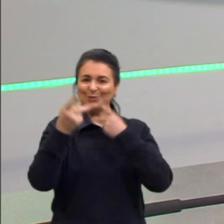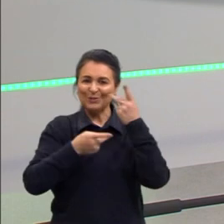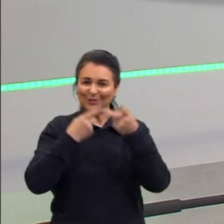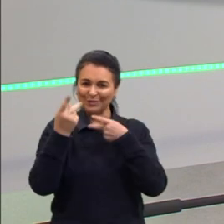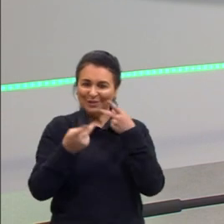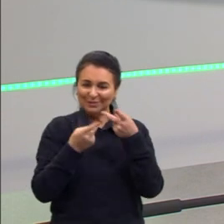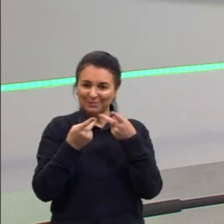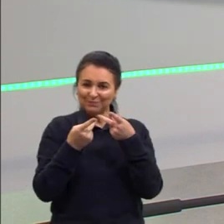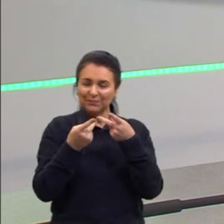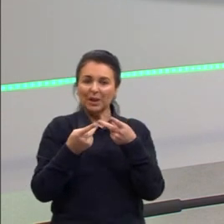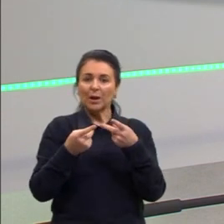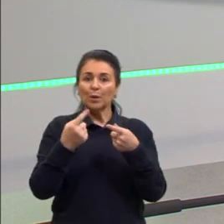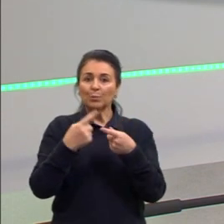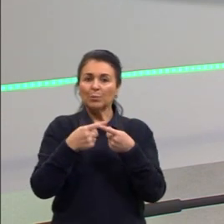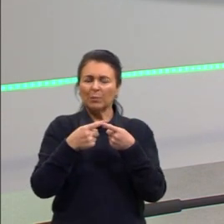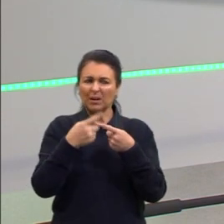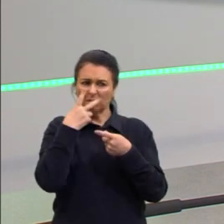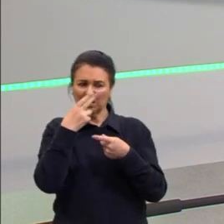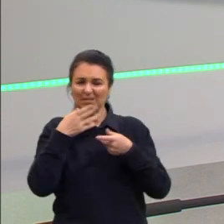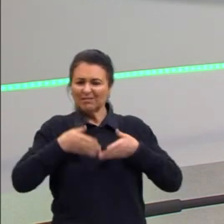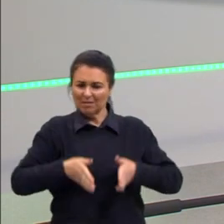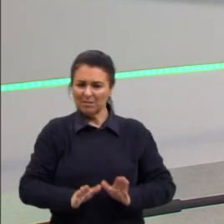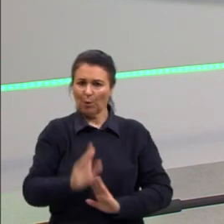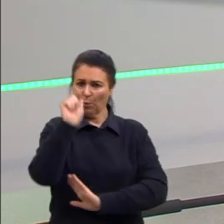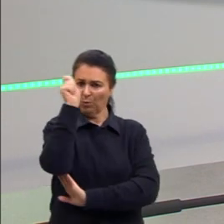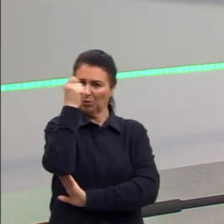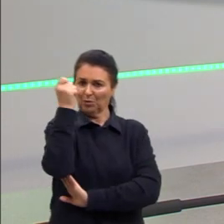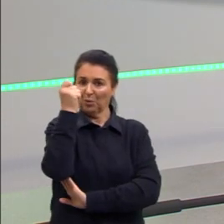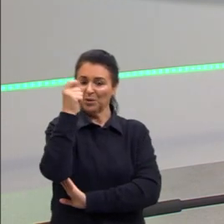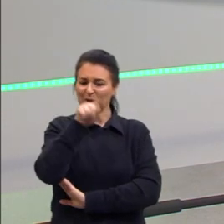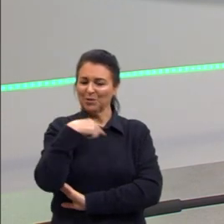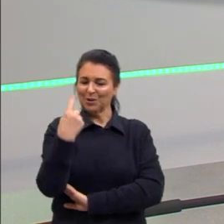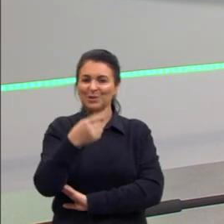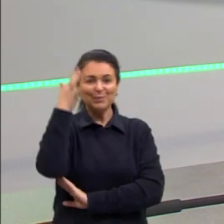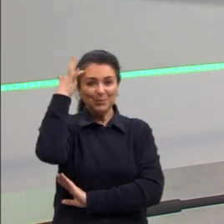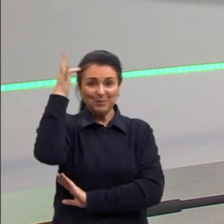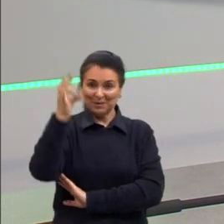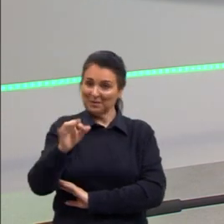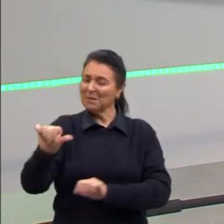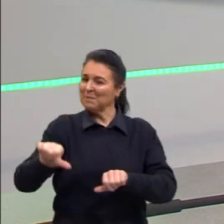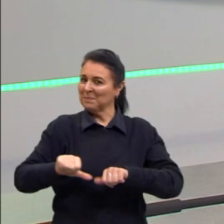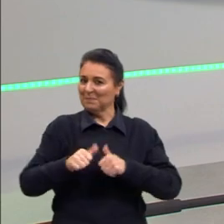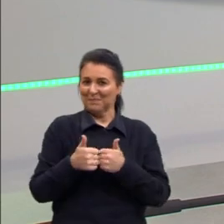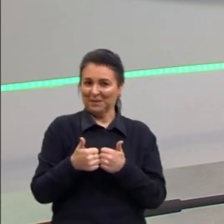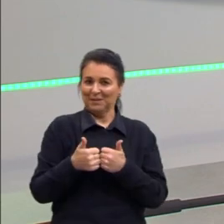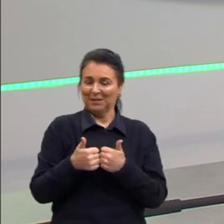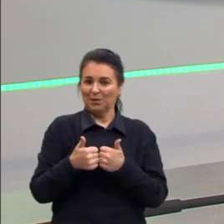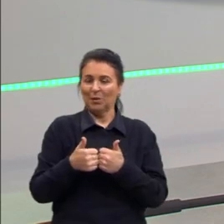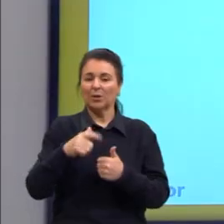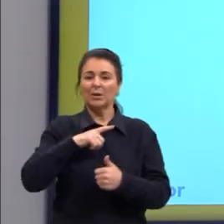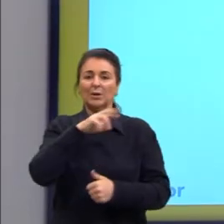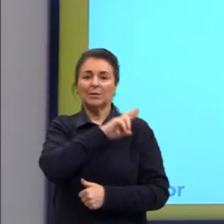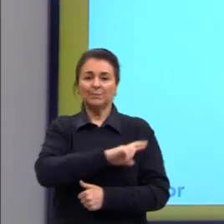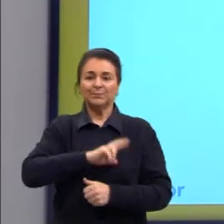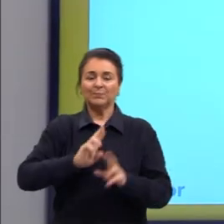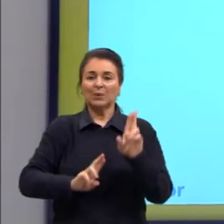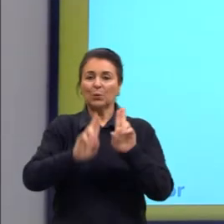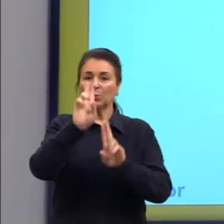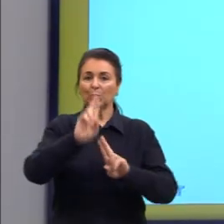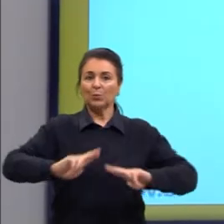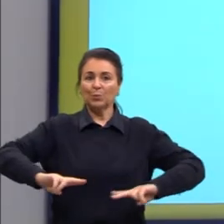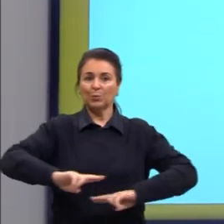interessante para né quem é Gaúcho compreender melhor ainda né sua própria cultura temos os romances urbanos